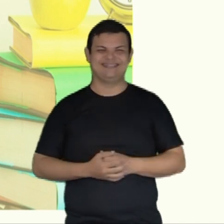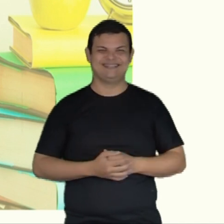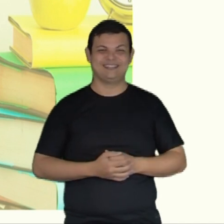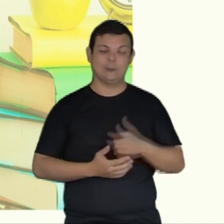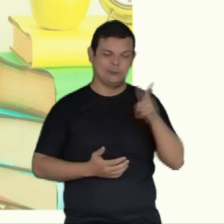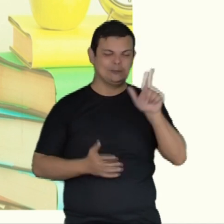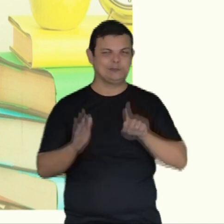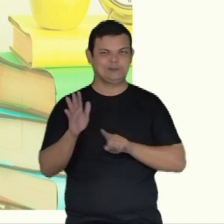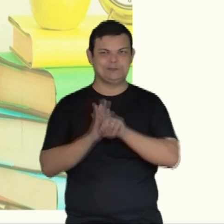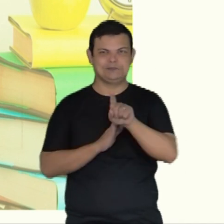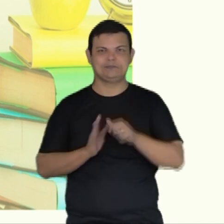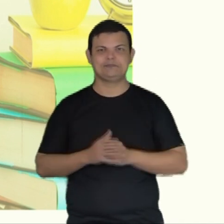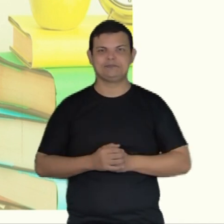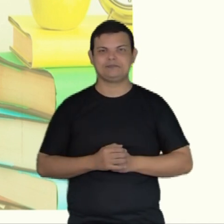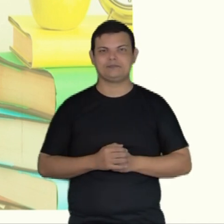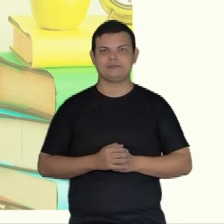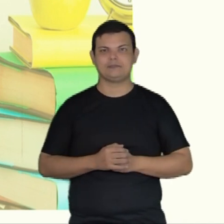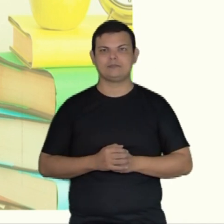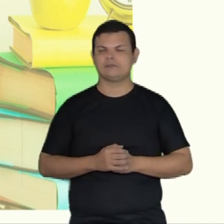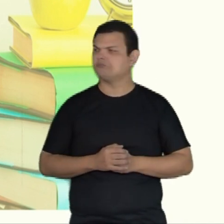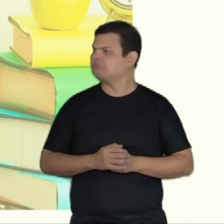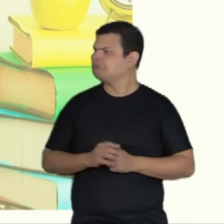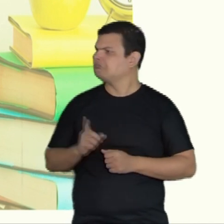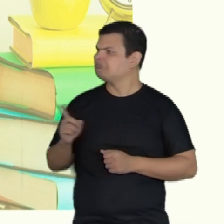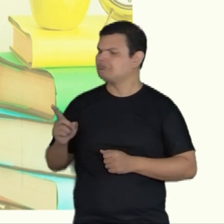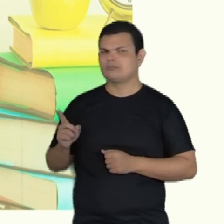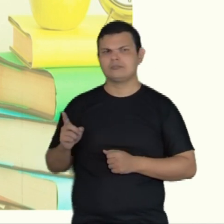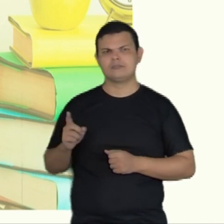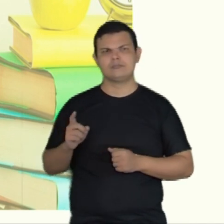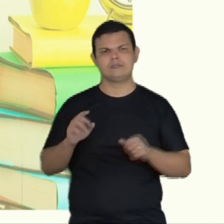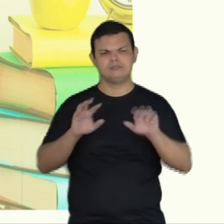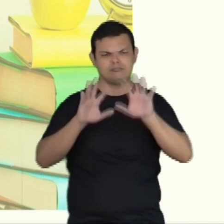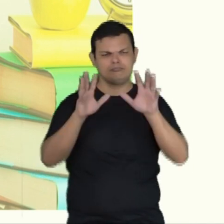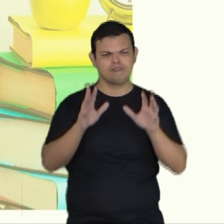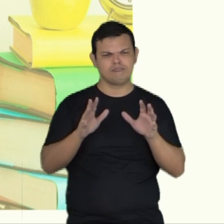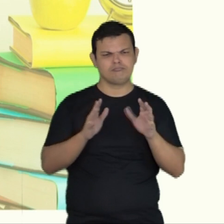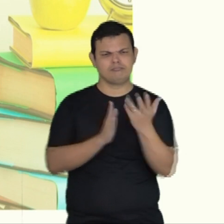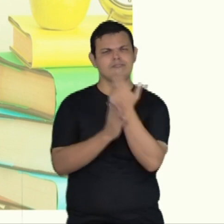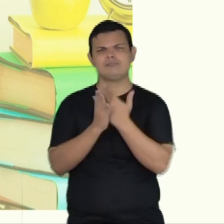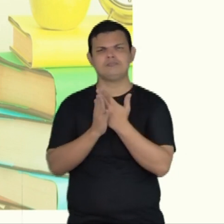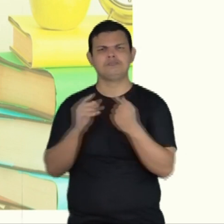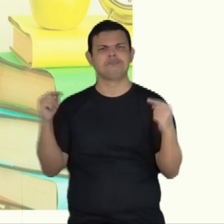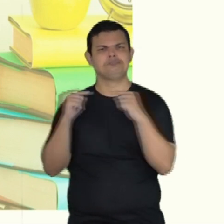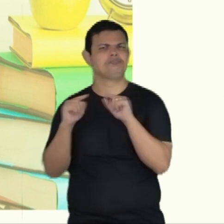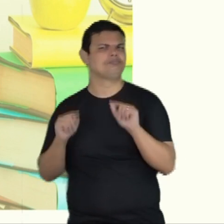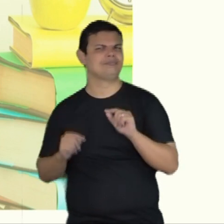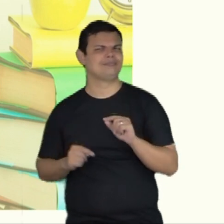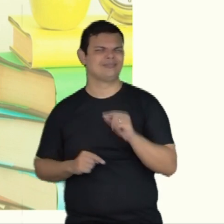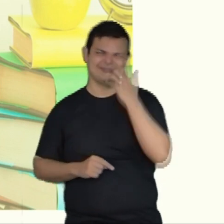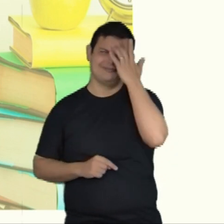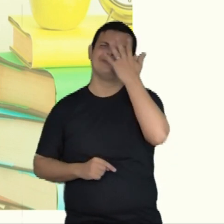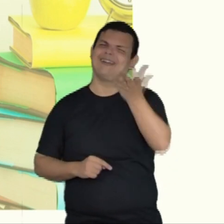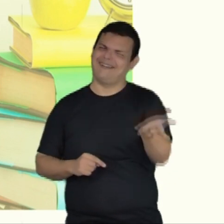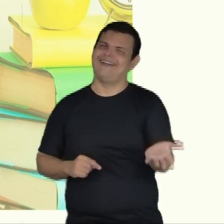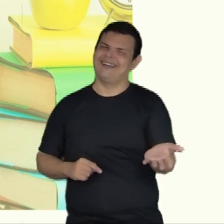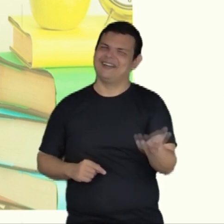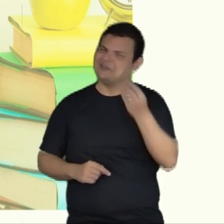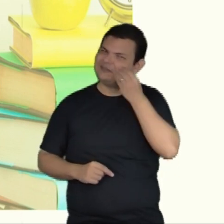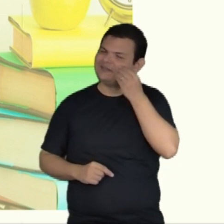pergunta? Qual é a imagem que o poema 2 forma? Ah, essa tá fácil, mas analisa aí com